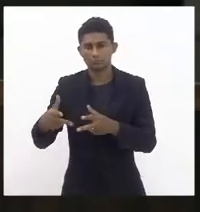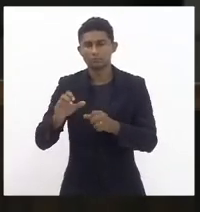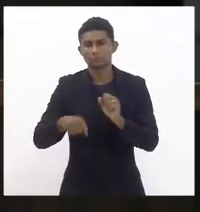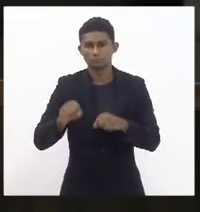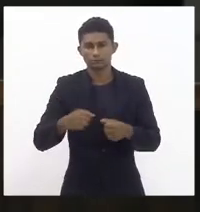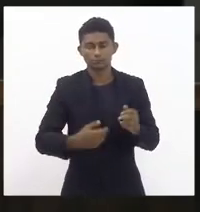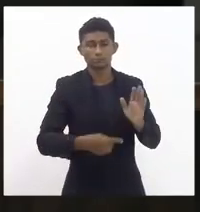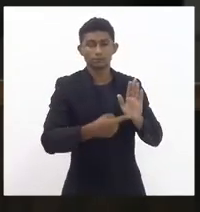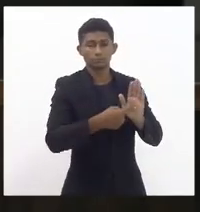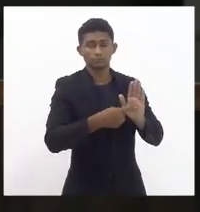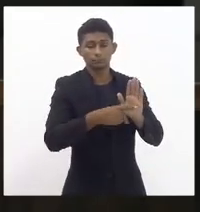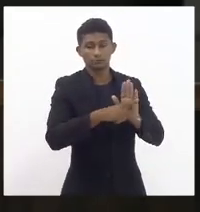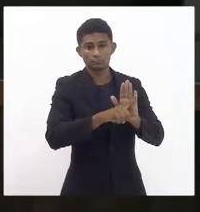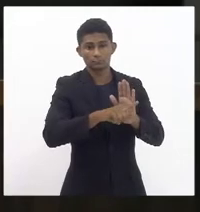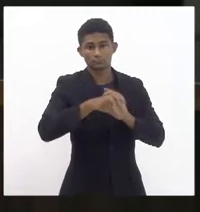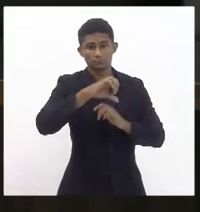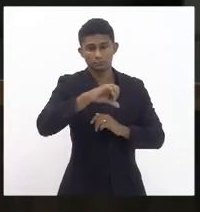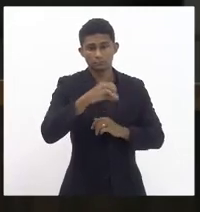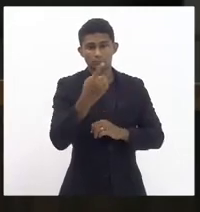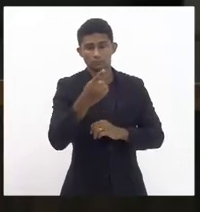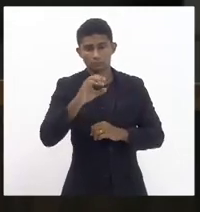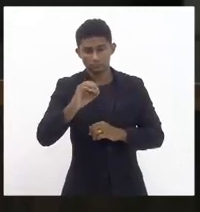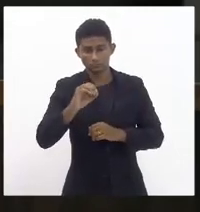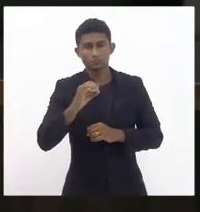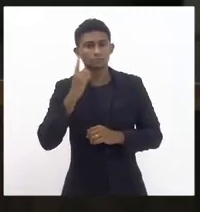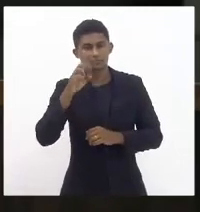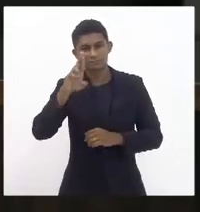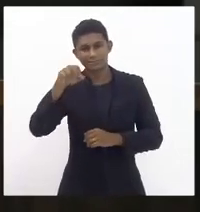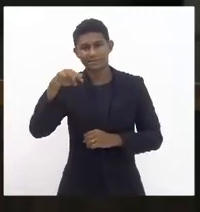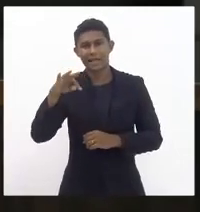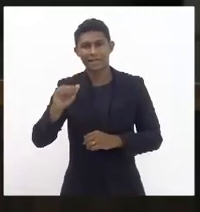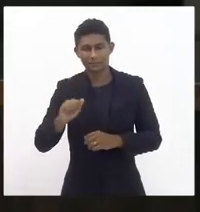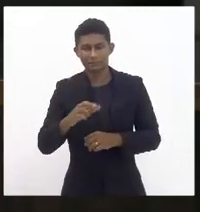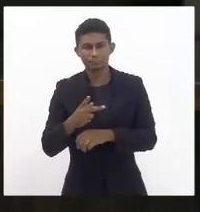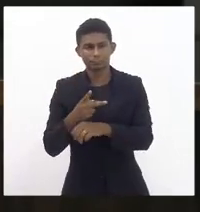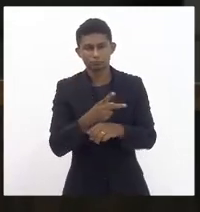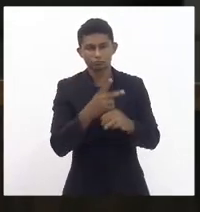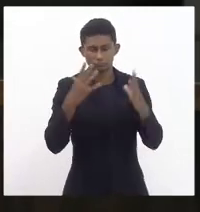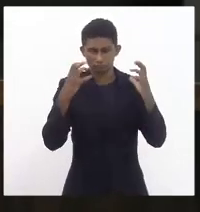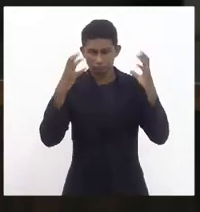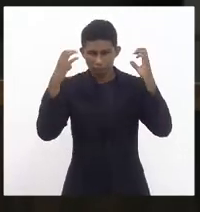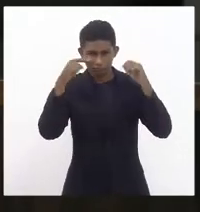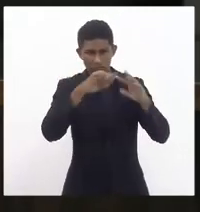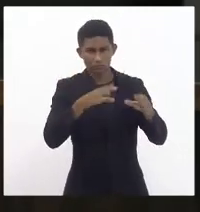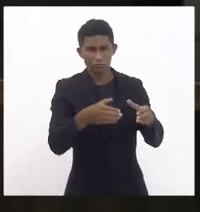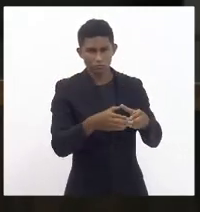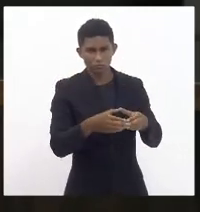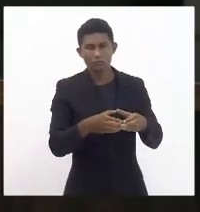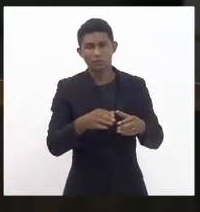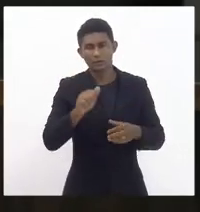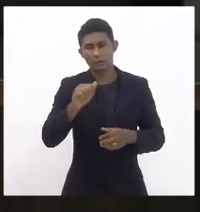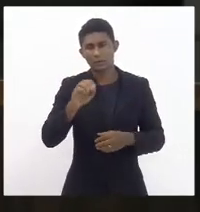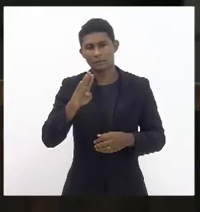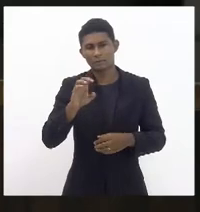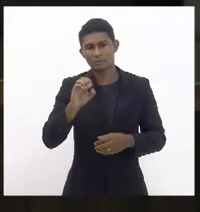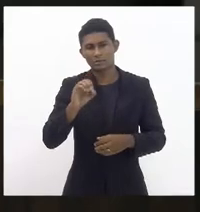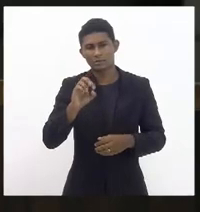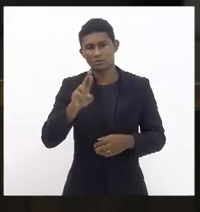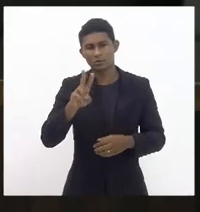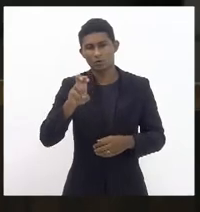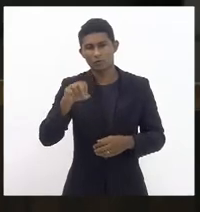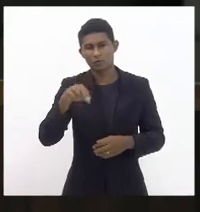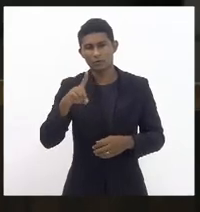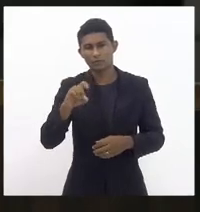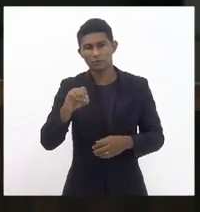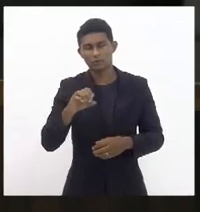9 10 e 21 de autoria da deputada Renata concede prêmio Mariele é o coletivo absorvendo Amor precisa aparecendo comissão